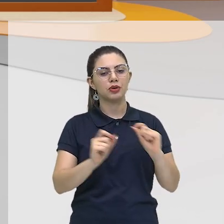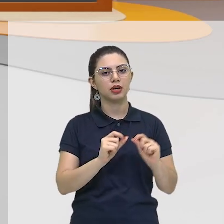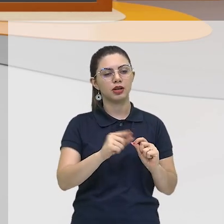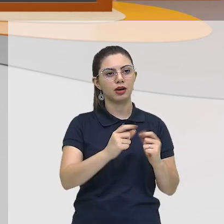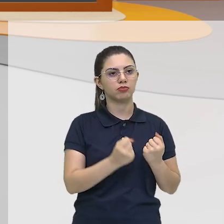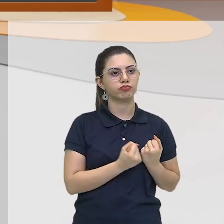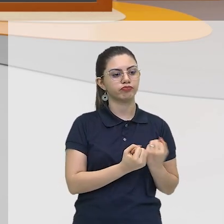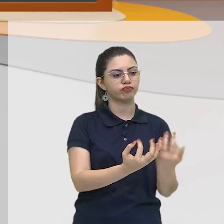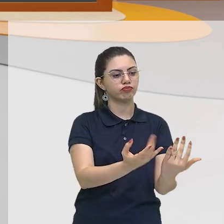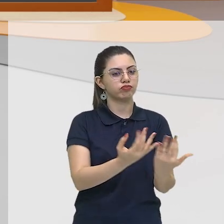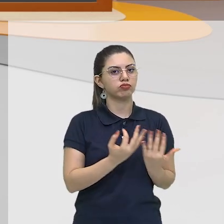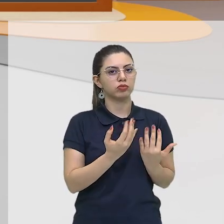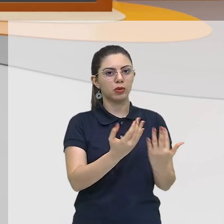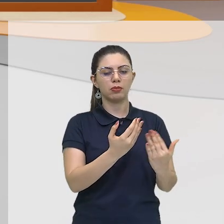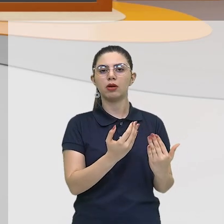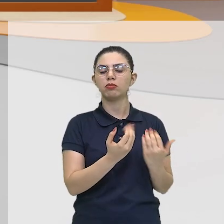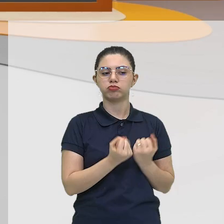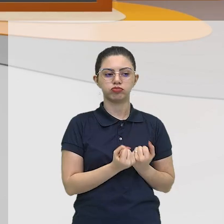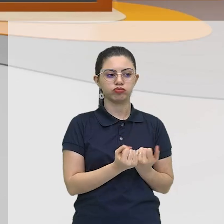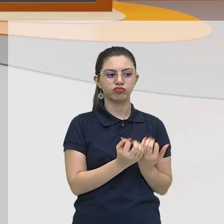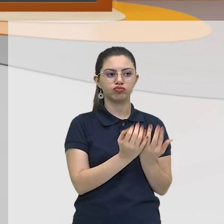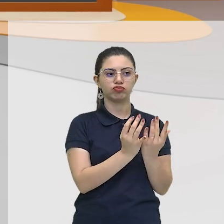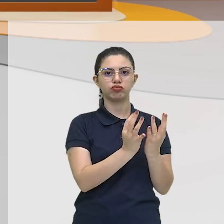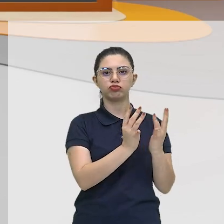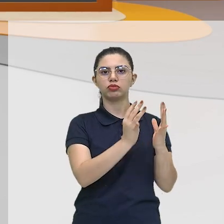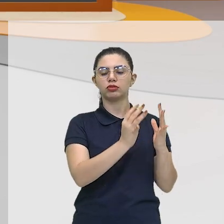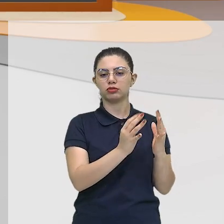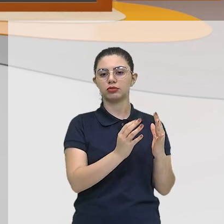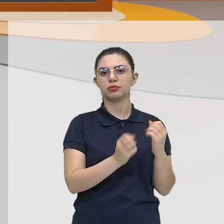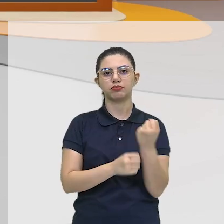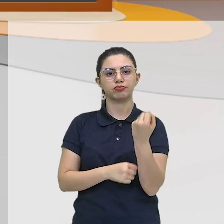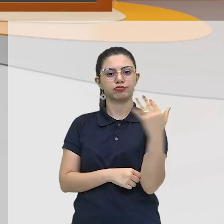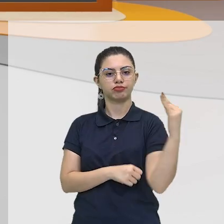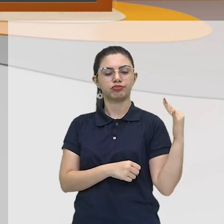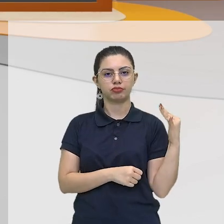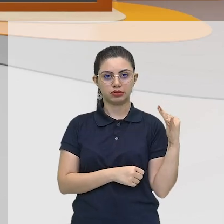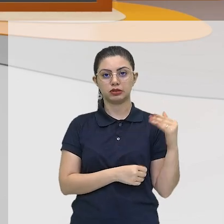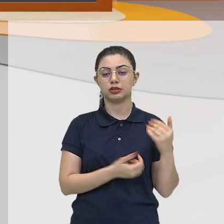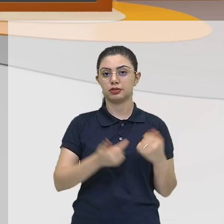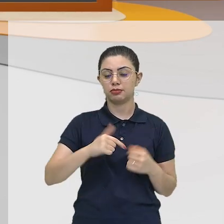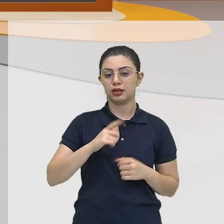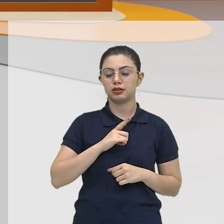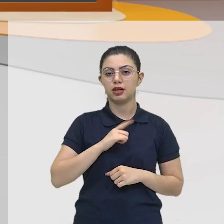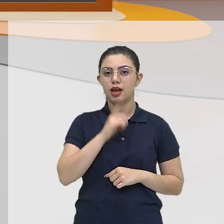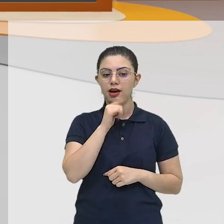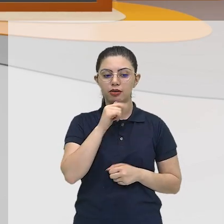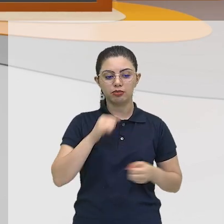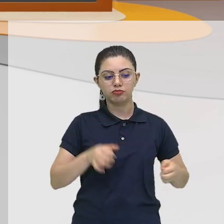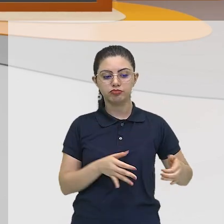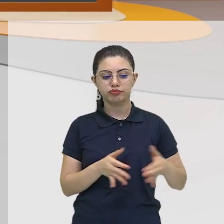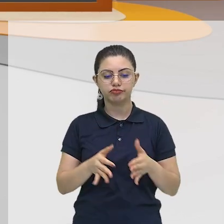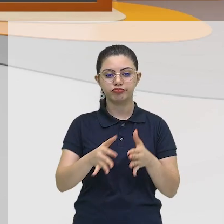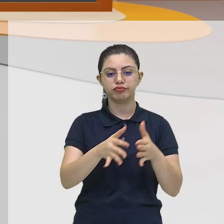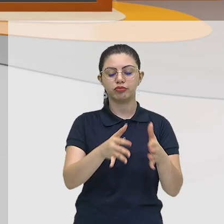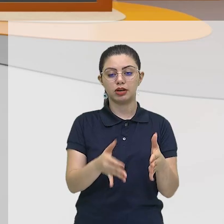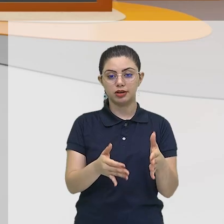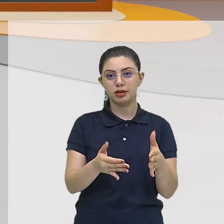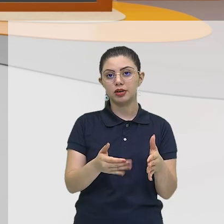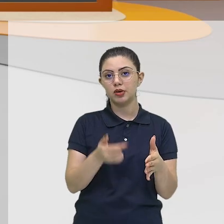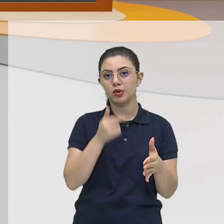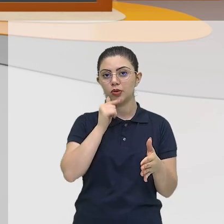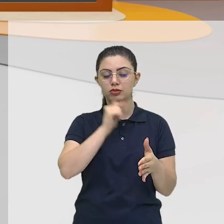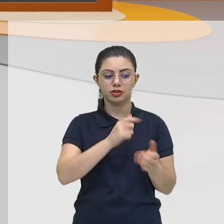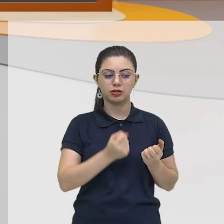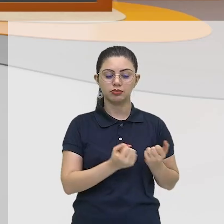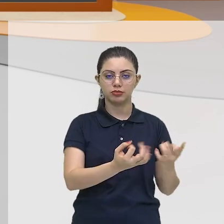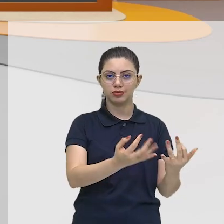tenham maior desenvolvimento, tá? E também um maior reservatório de água e uma maior estabilidade de produção. Ou seja, a